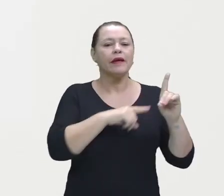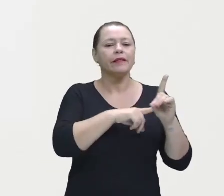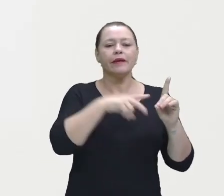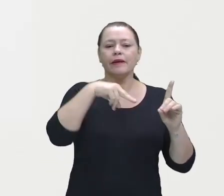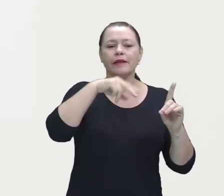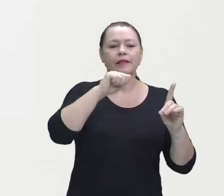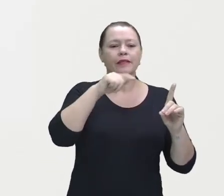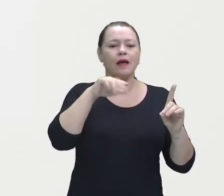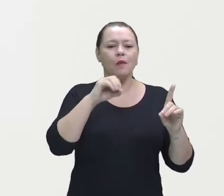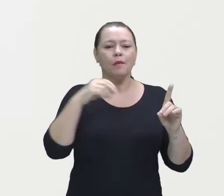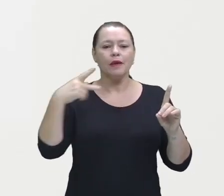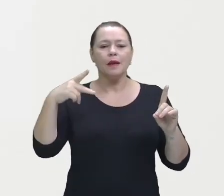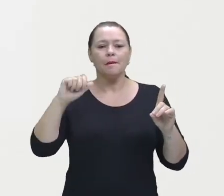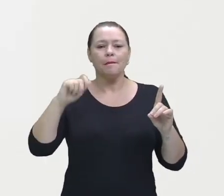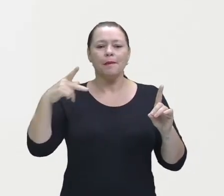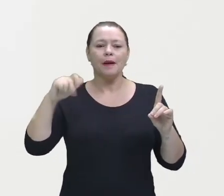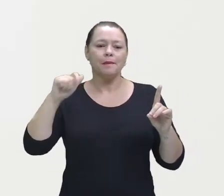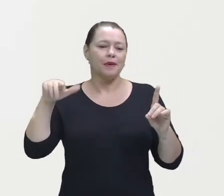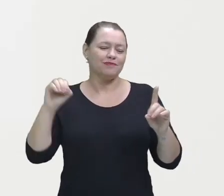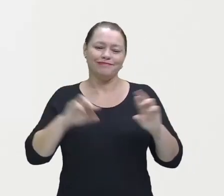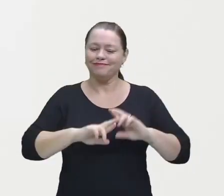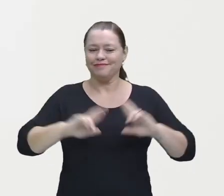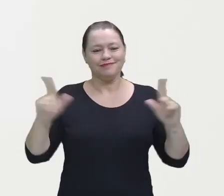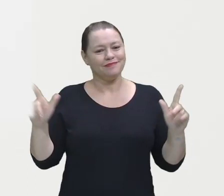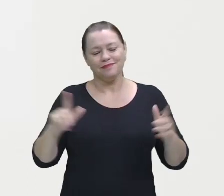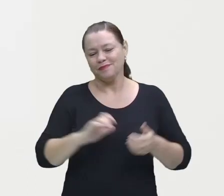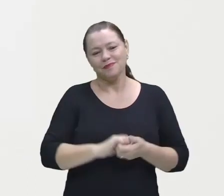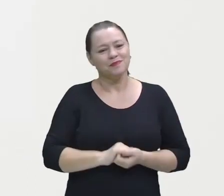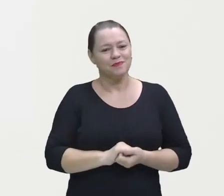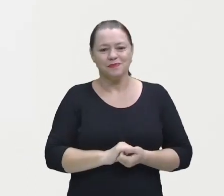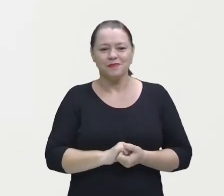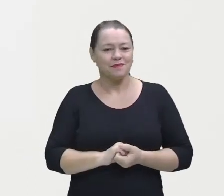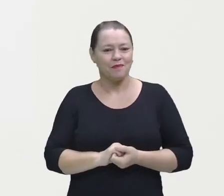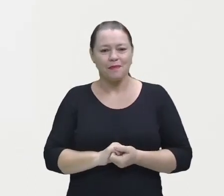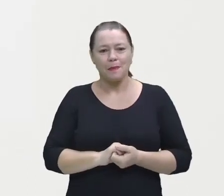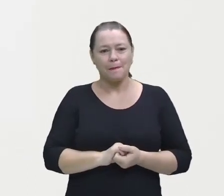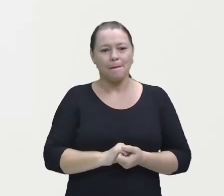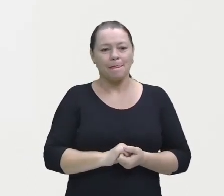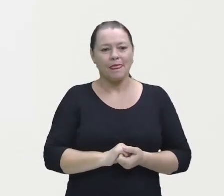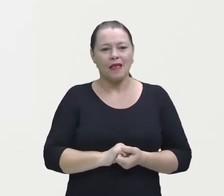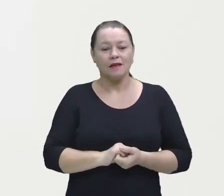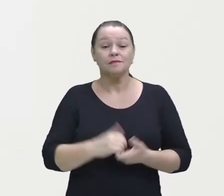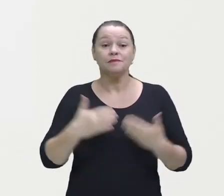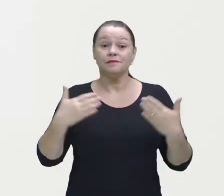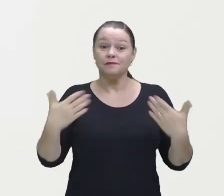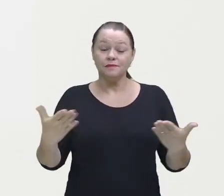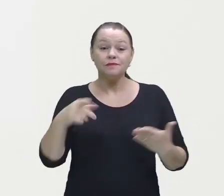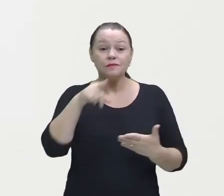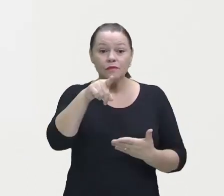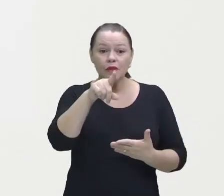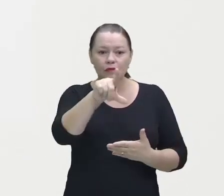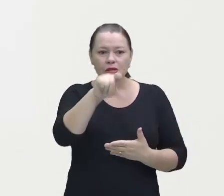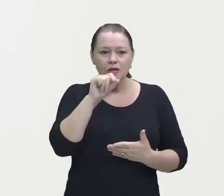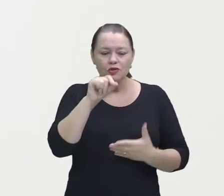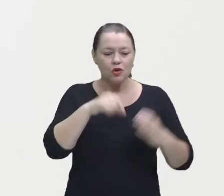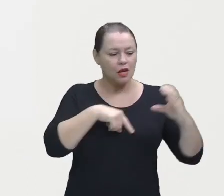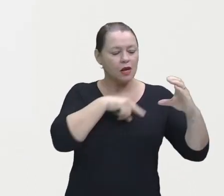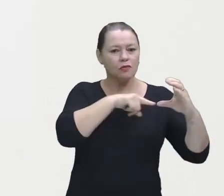a palavra não e papão. Olha só, são diferentes. Então, você que marcou a letra